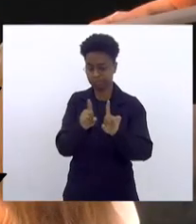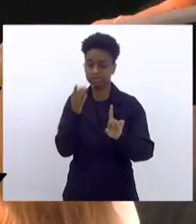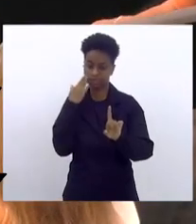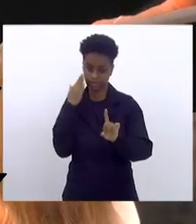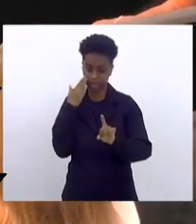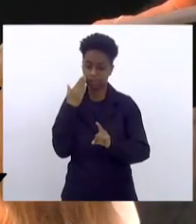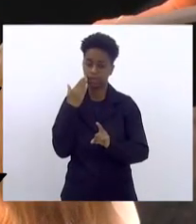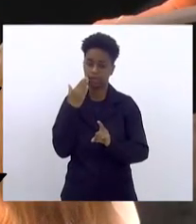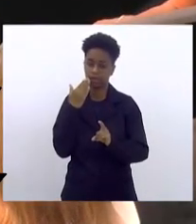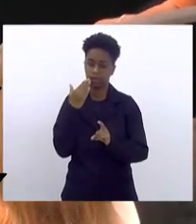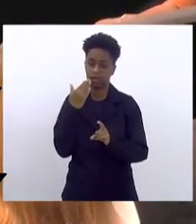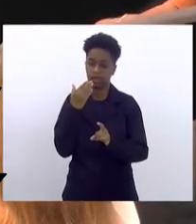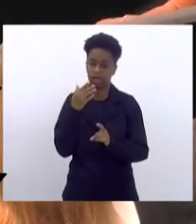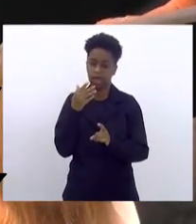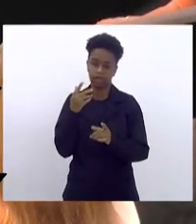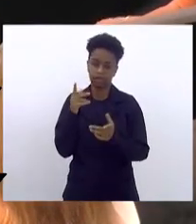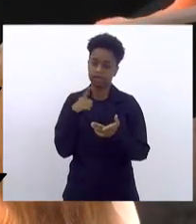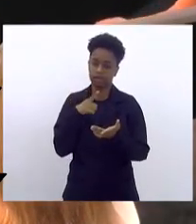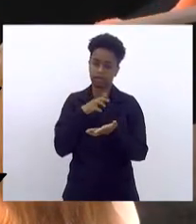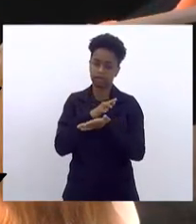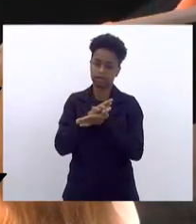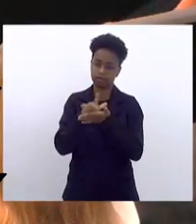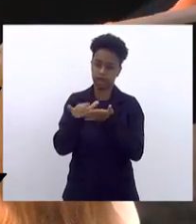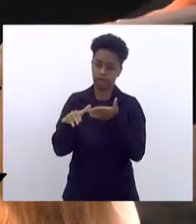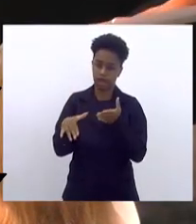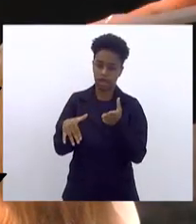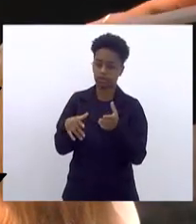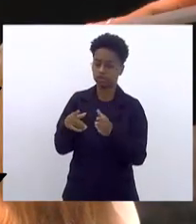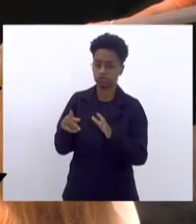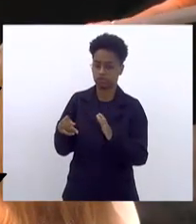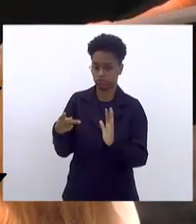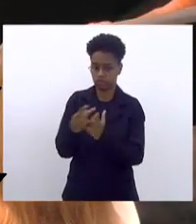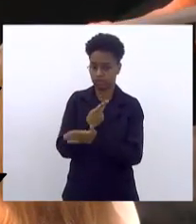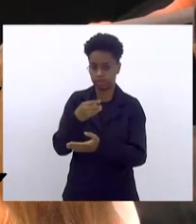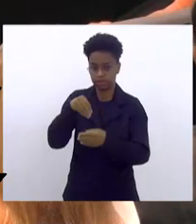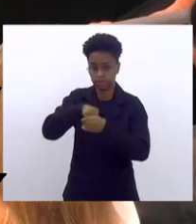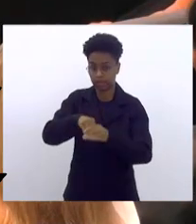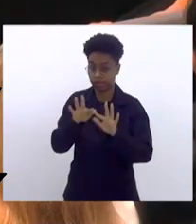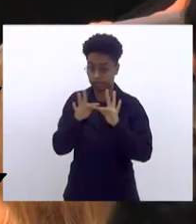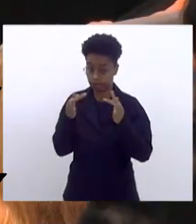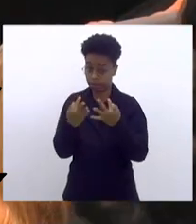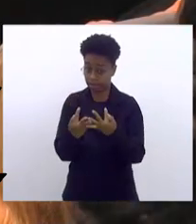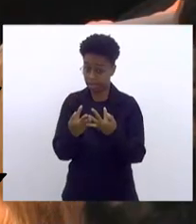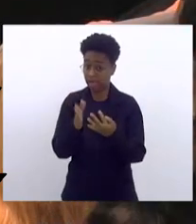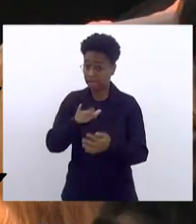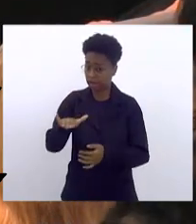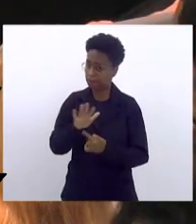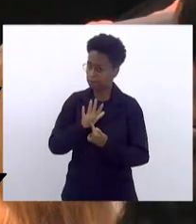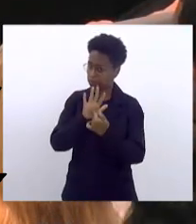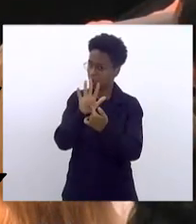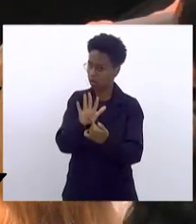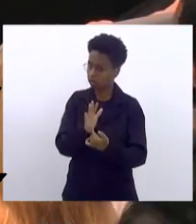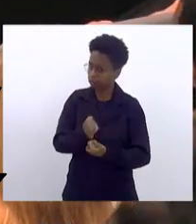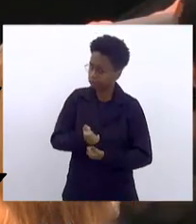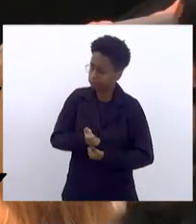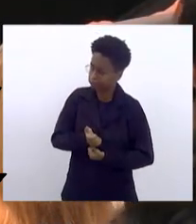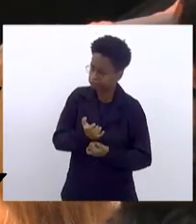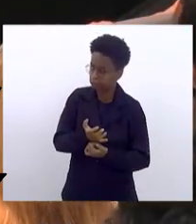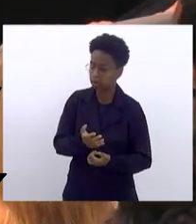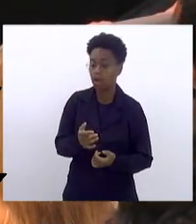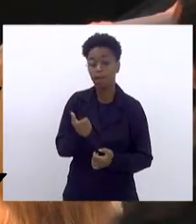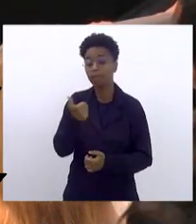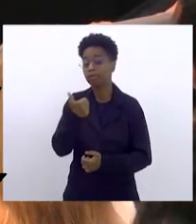casos que são intrafamiliares né e que as crianças dão sinais os primeiros sinais deles